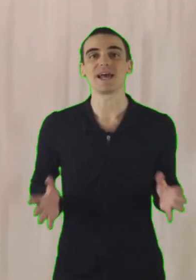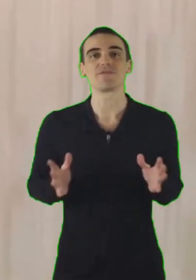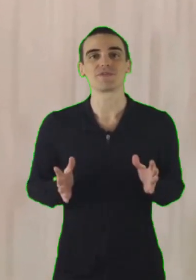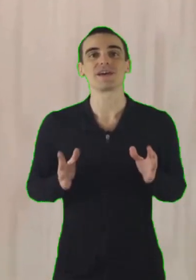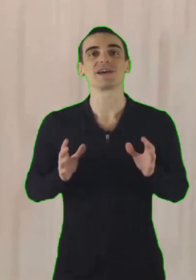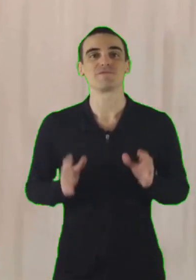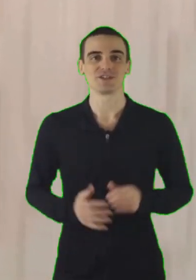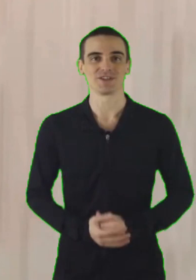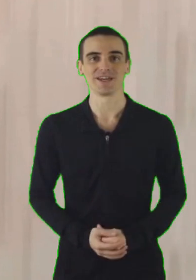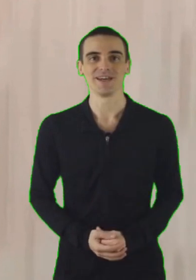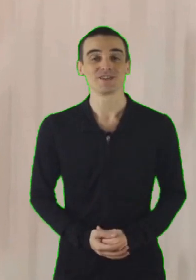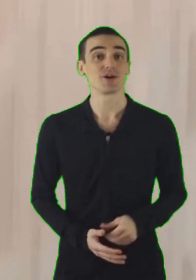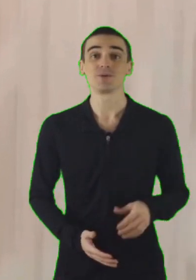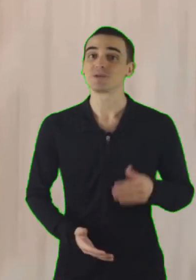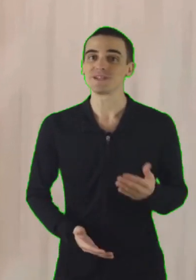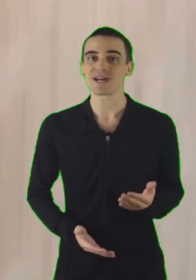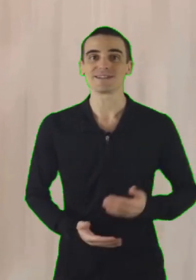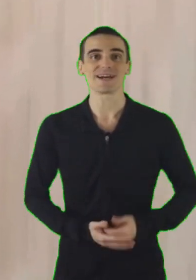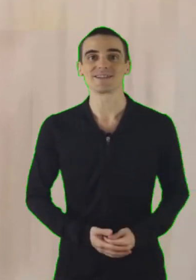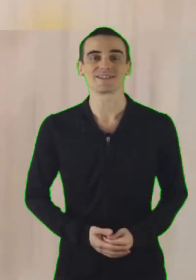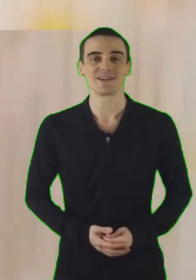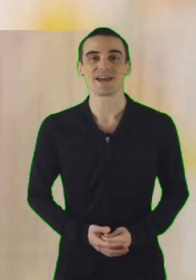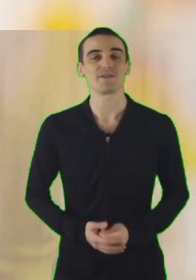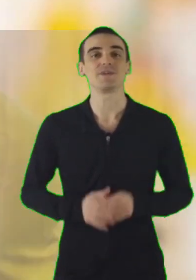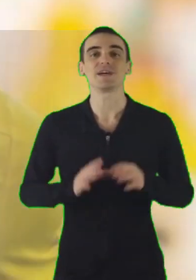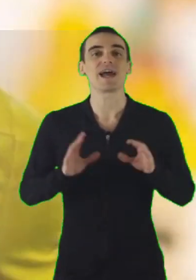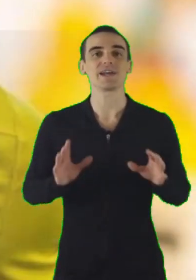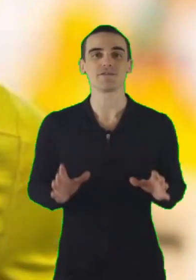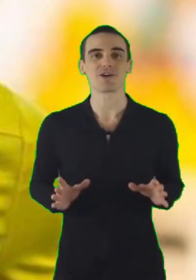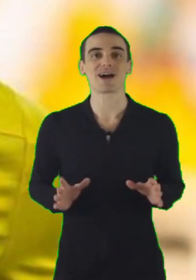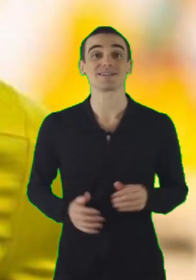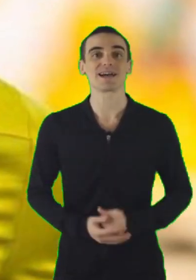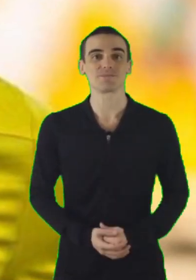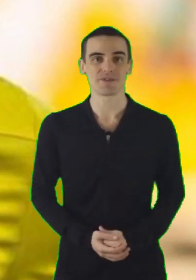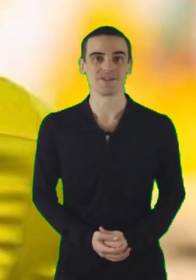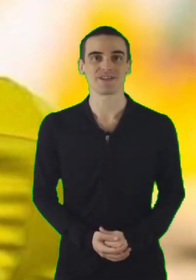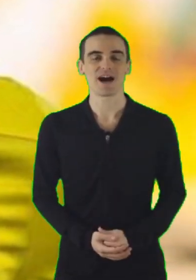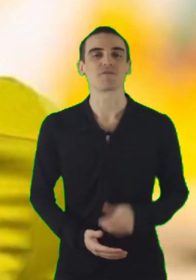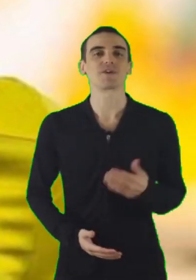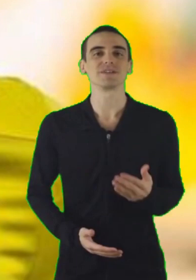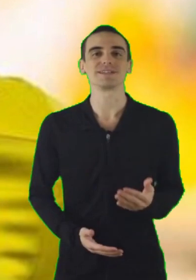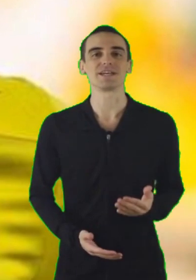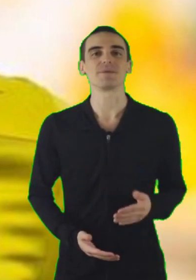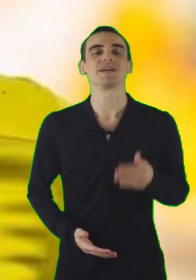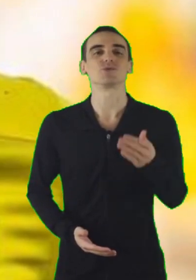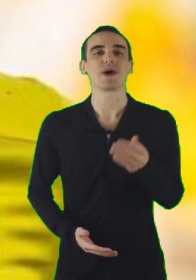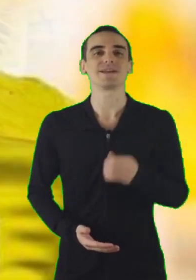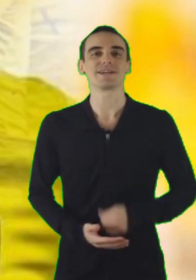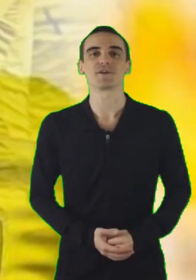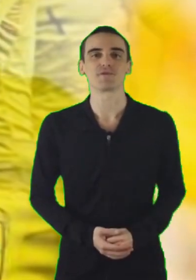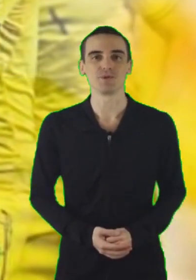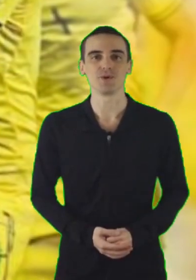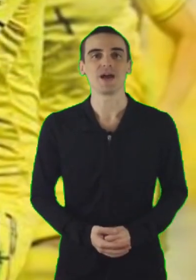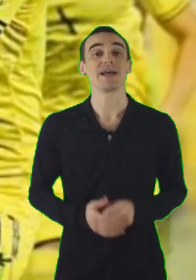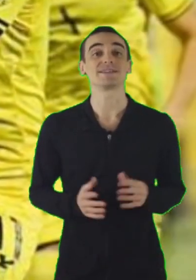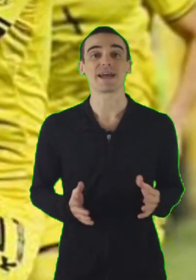para contratar o centroavante Gilberto e se anima com a possibilidade de tê-lo já neste início de temporada. O experiente jogador de 33 anos tem